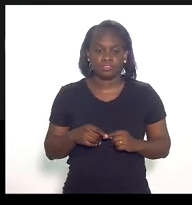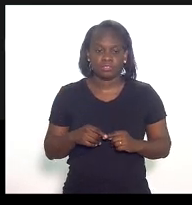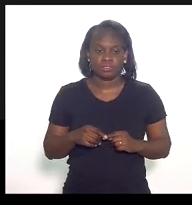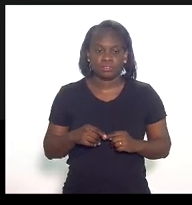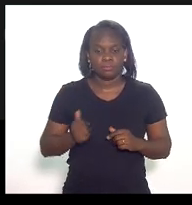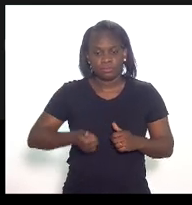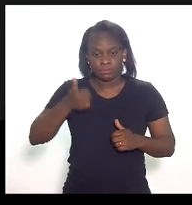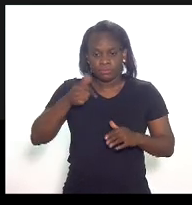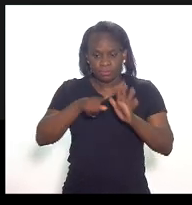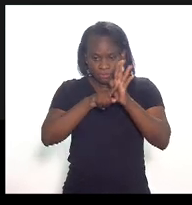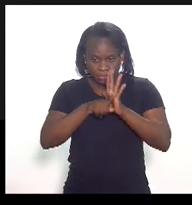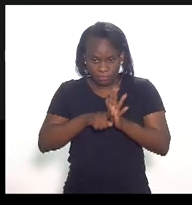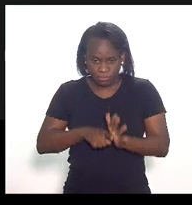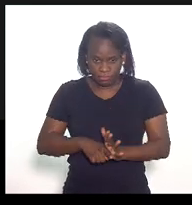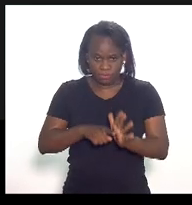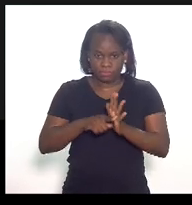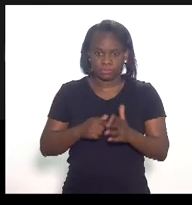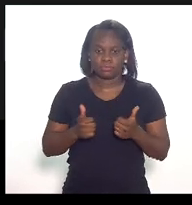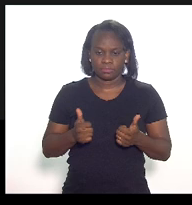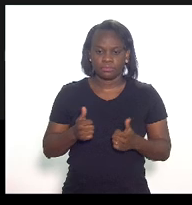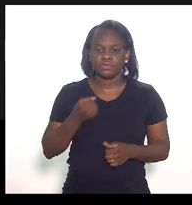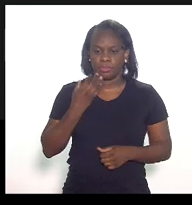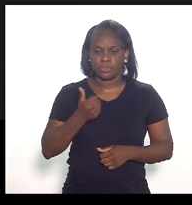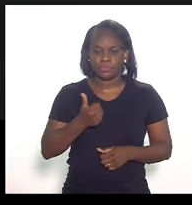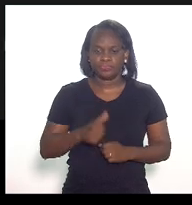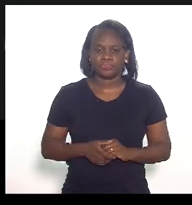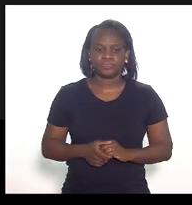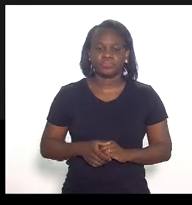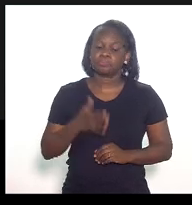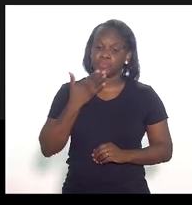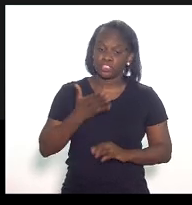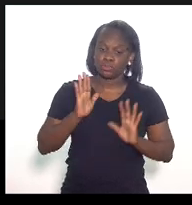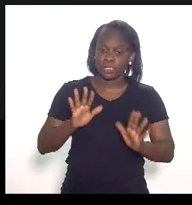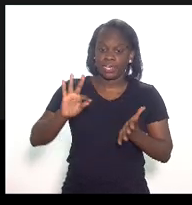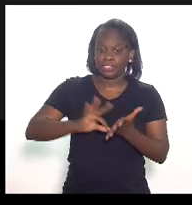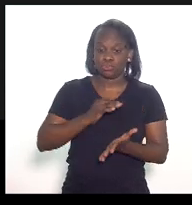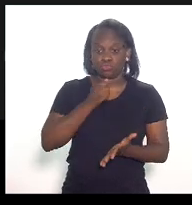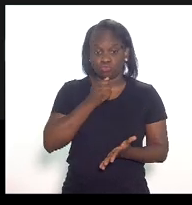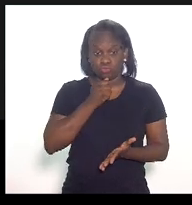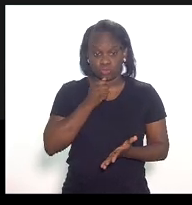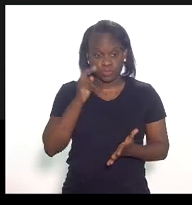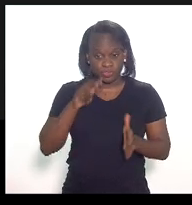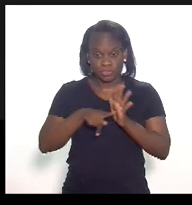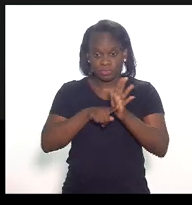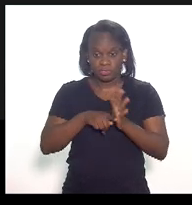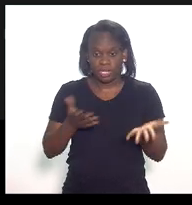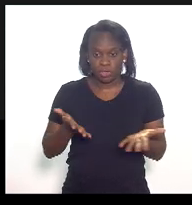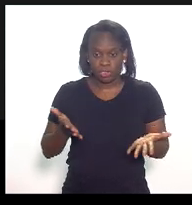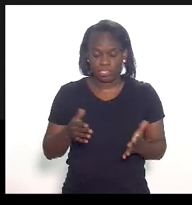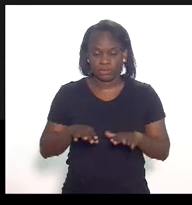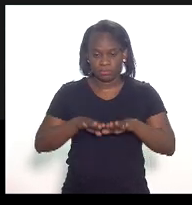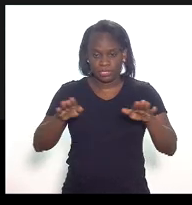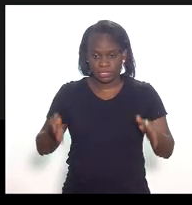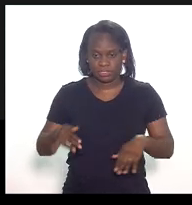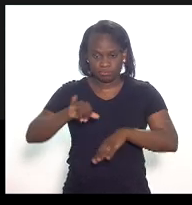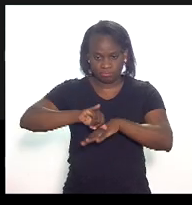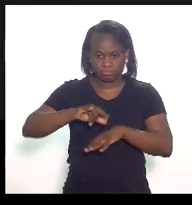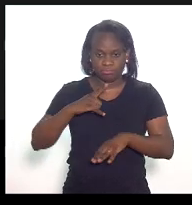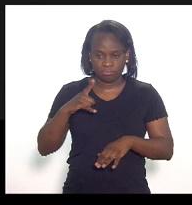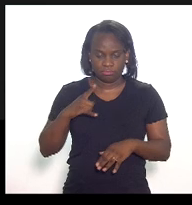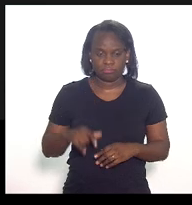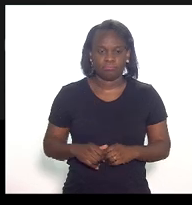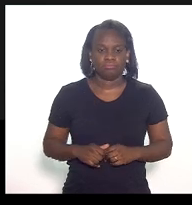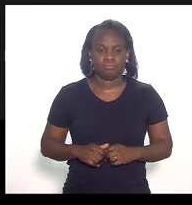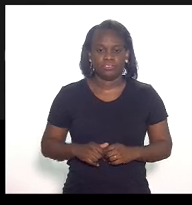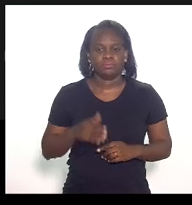para melhor análise, Mink. Tá bom. Pediram, mas não assinaram. Verificamos na mesa. Então,